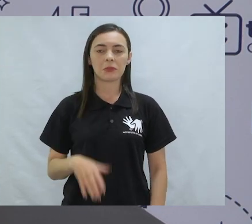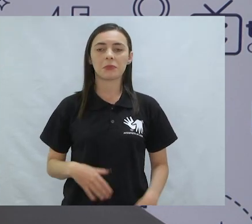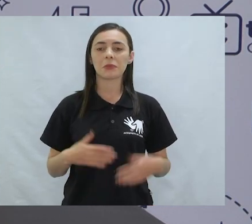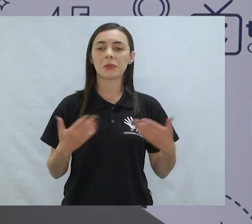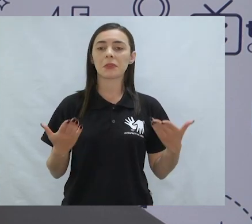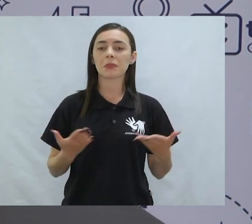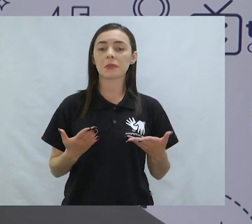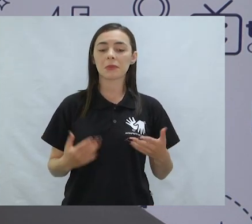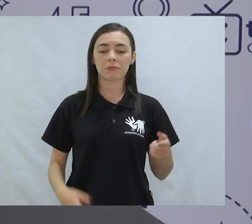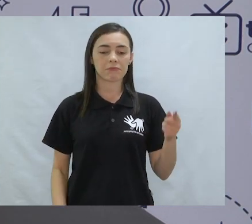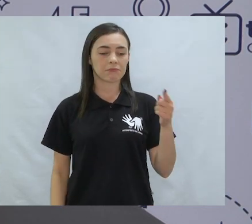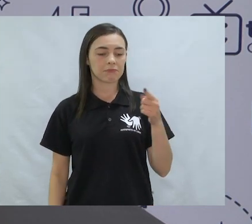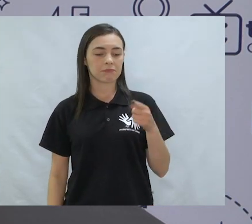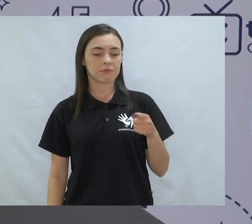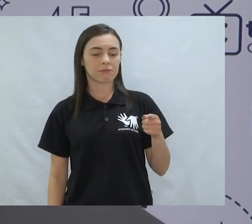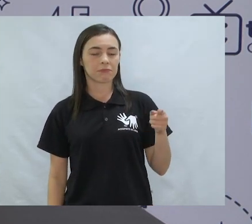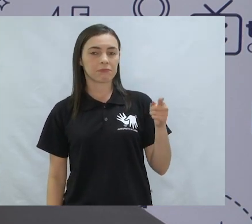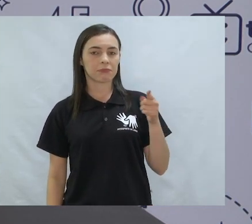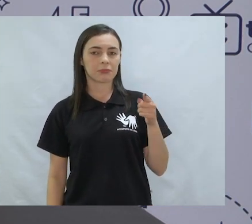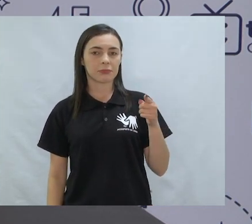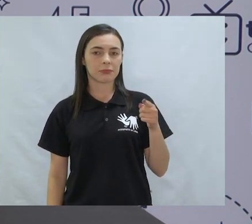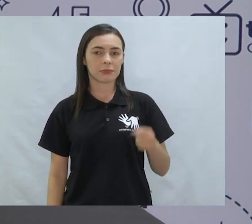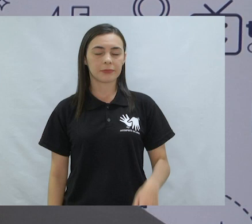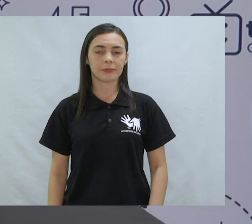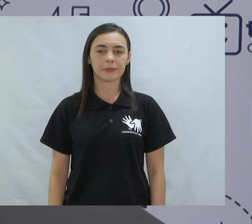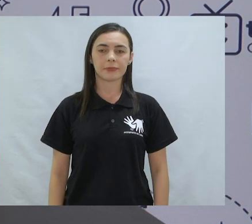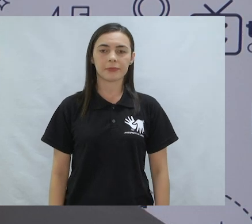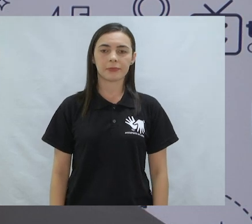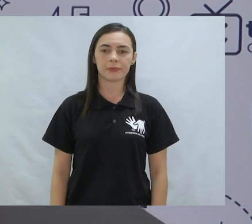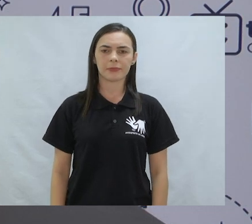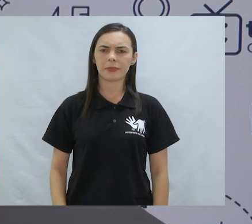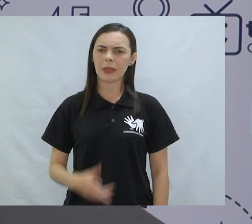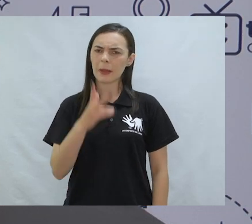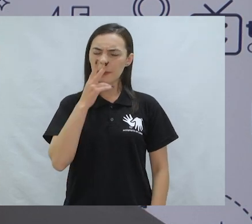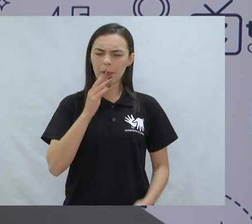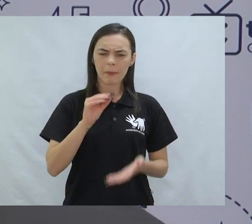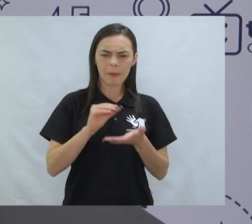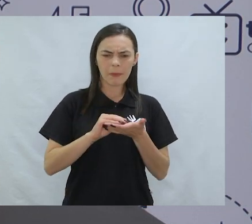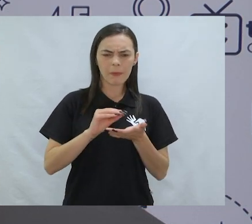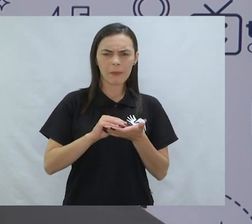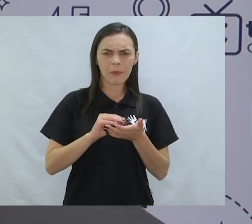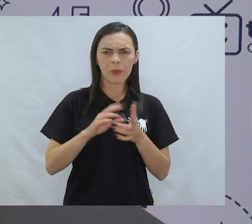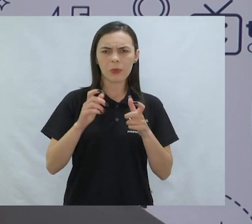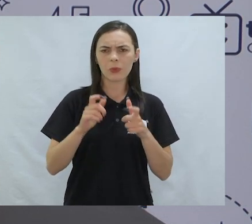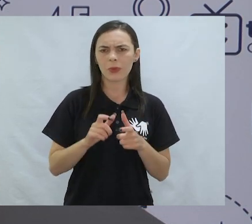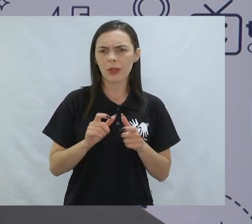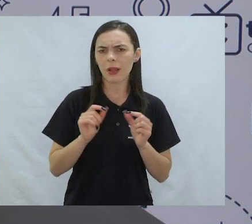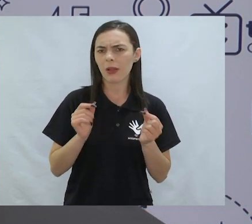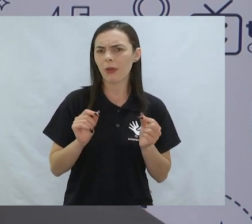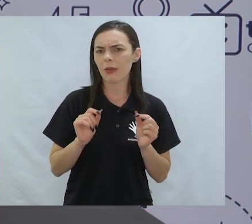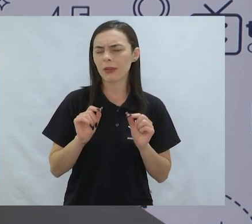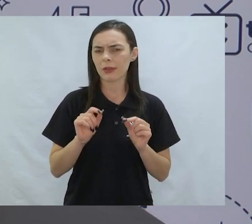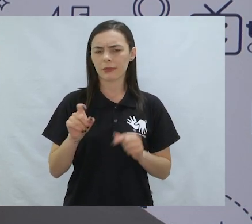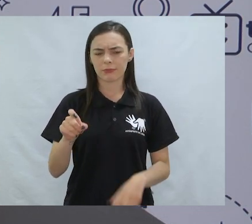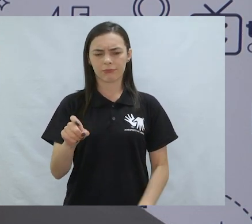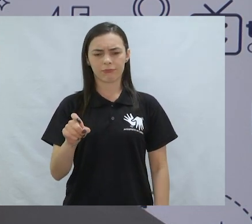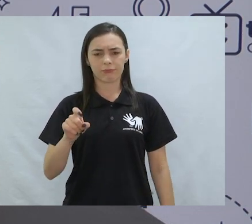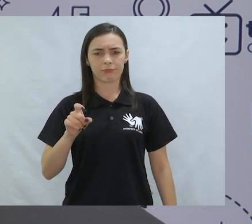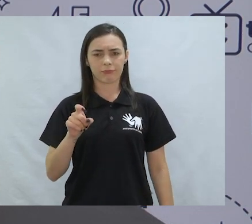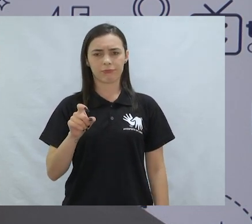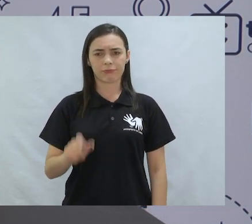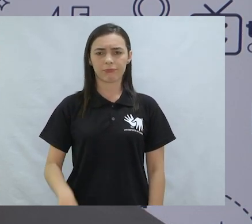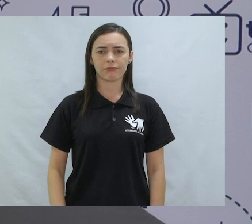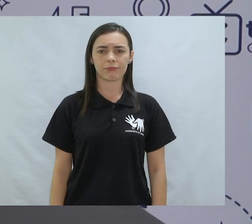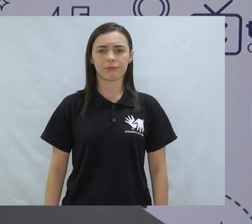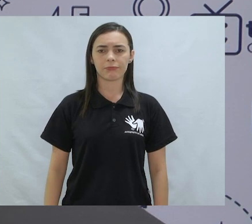Ótimo. E quem que vem agora? A bolinha. Ficou um local vago ali no meio. Então, quem que vai colocar